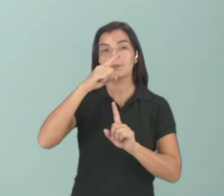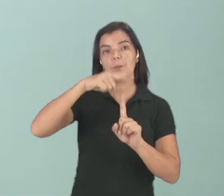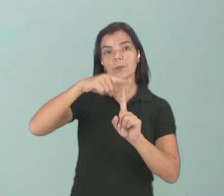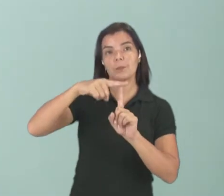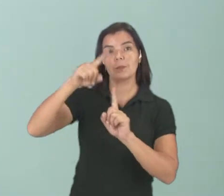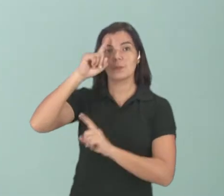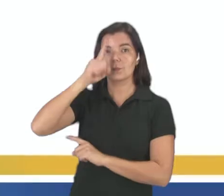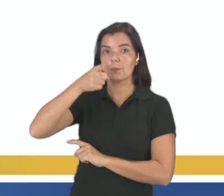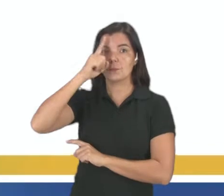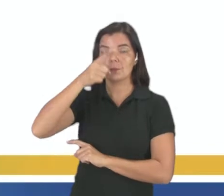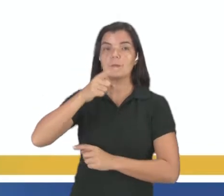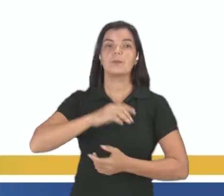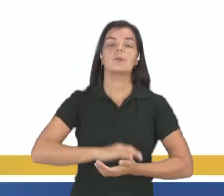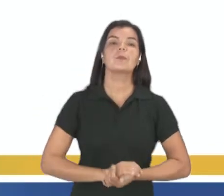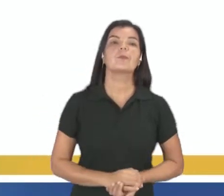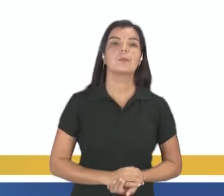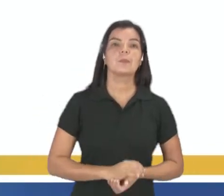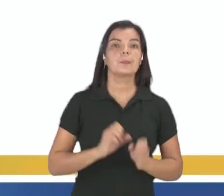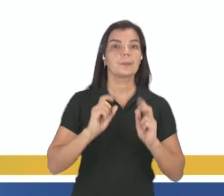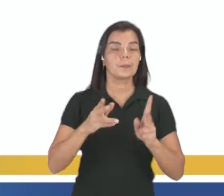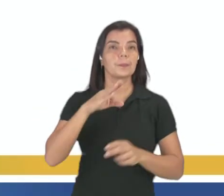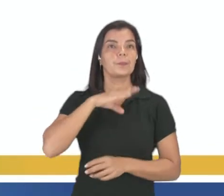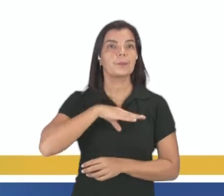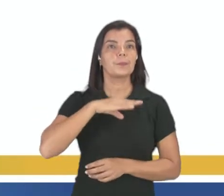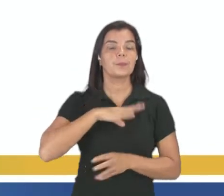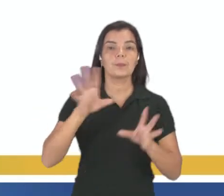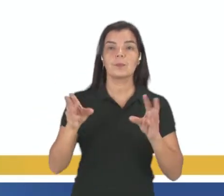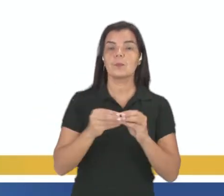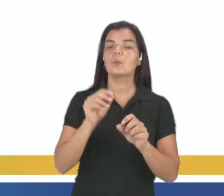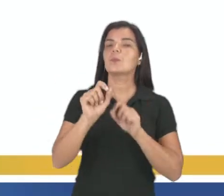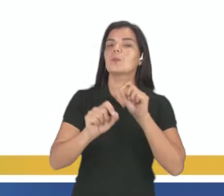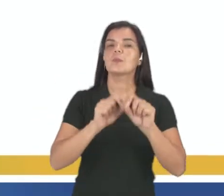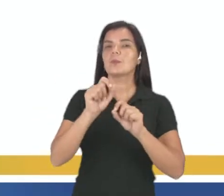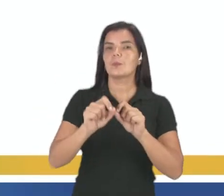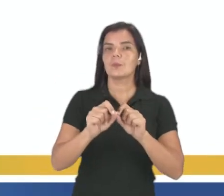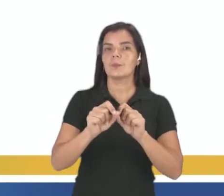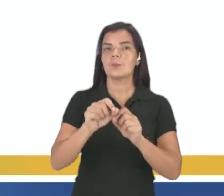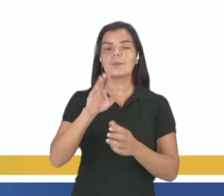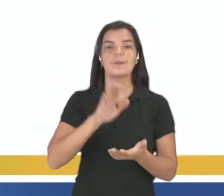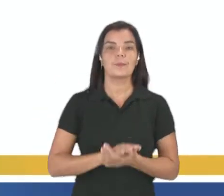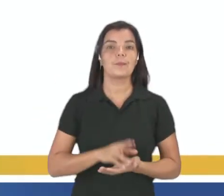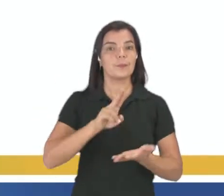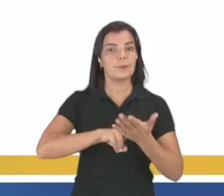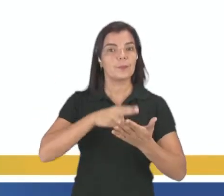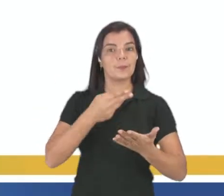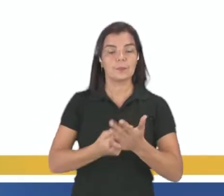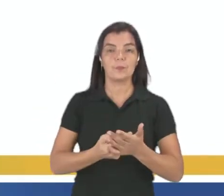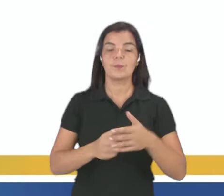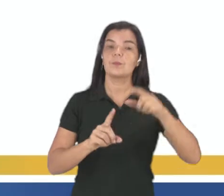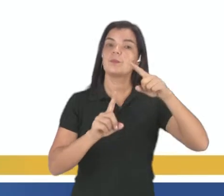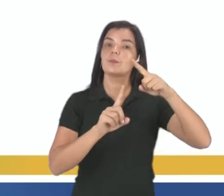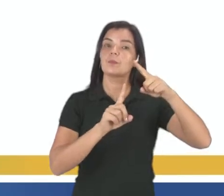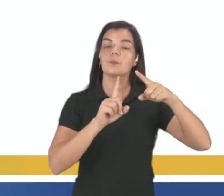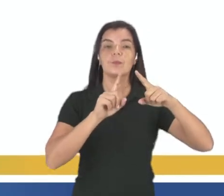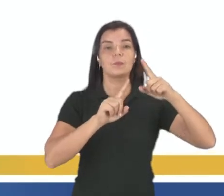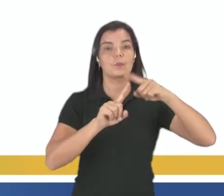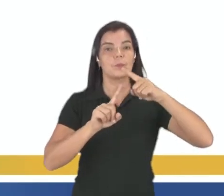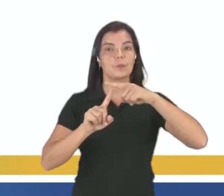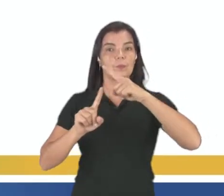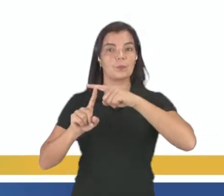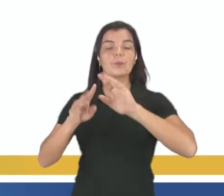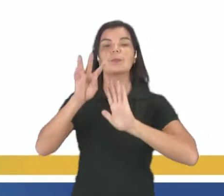ordem, ok? Vamos para o português? Então, o que é a tipologia textual? A tipologia